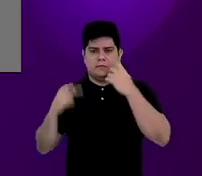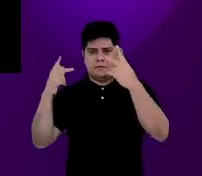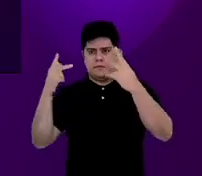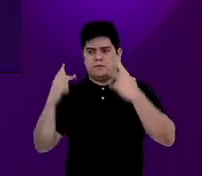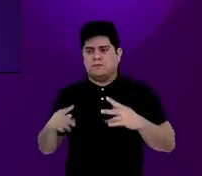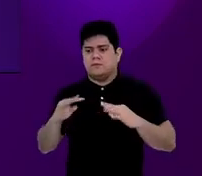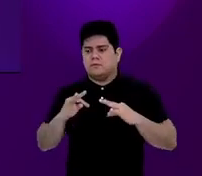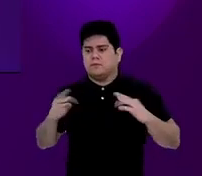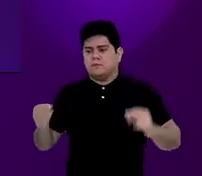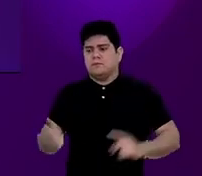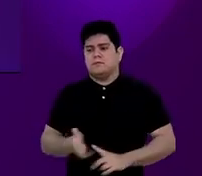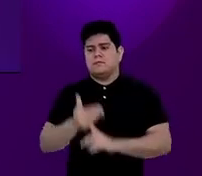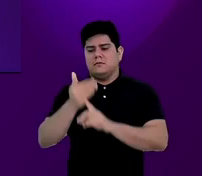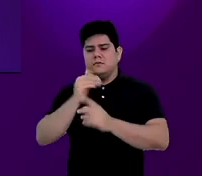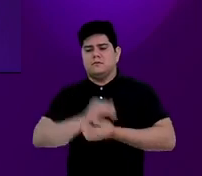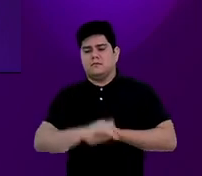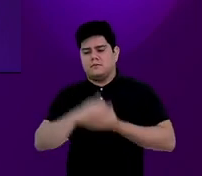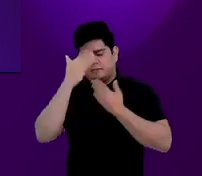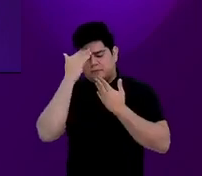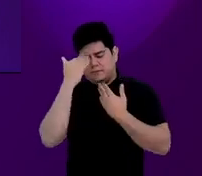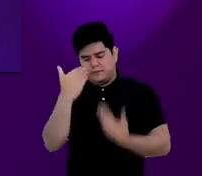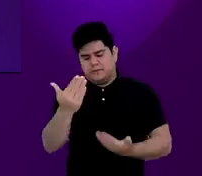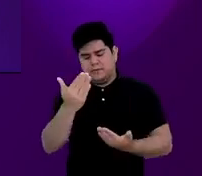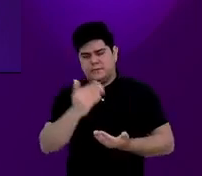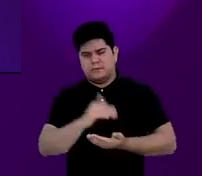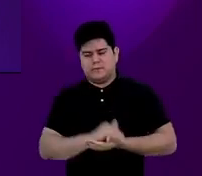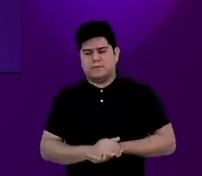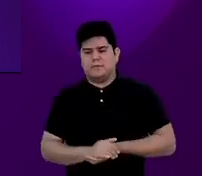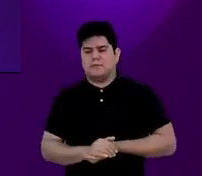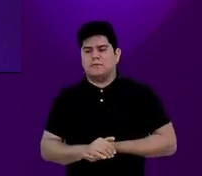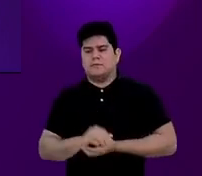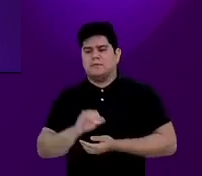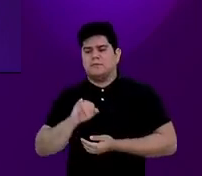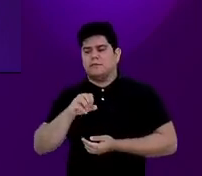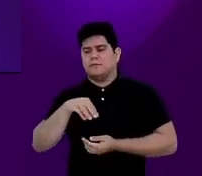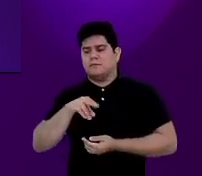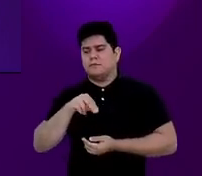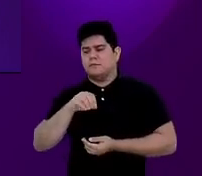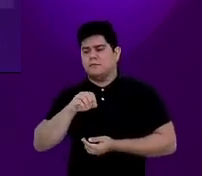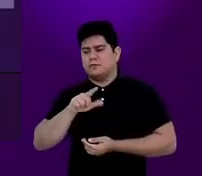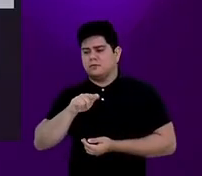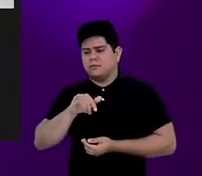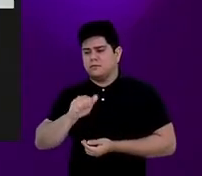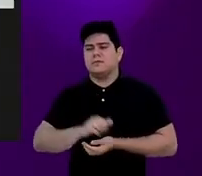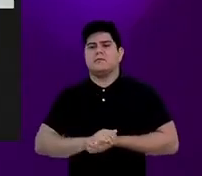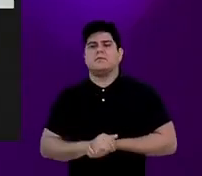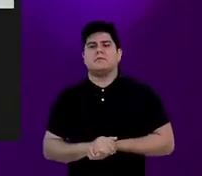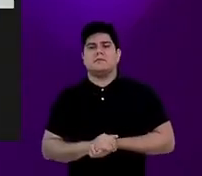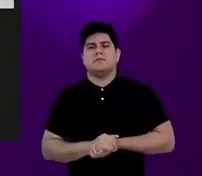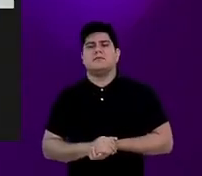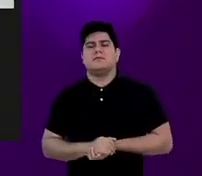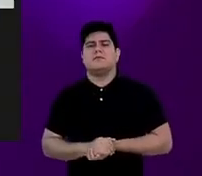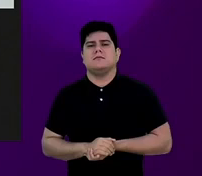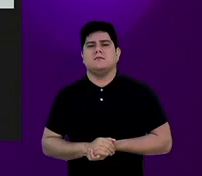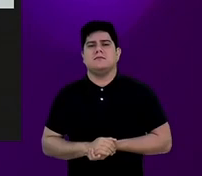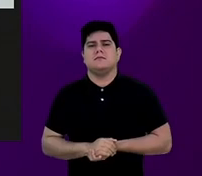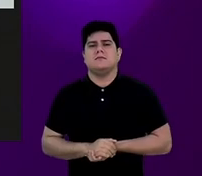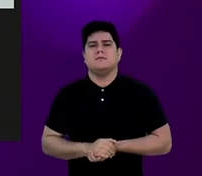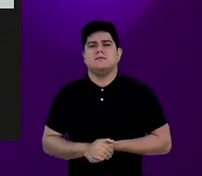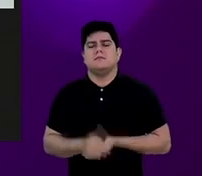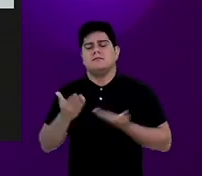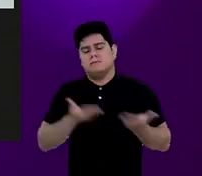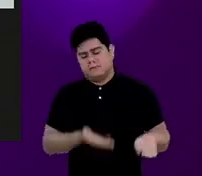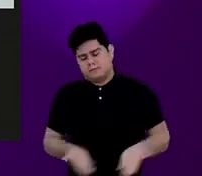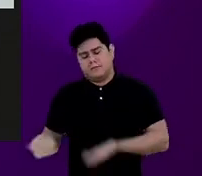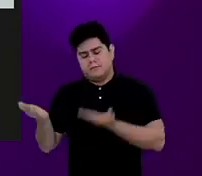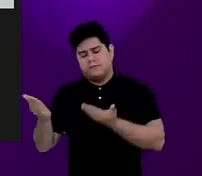essas tecnologias. Muito obrigado. Acho que em urologia, acho que a gente fez um overview aí dos principais cirurgias. E eu passo a